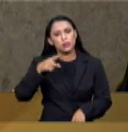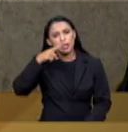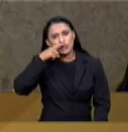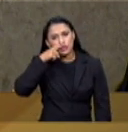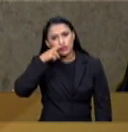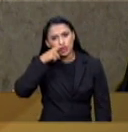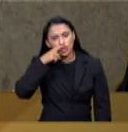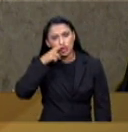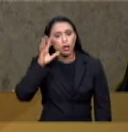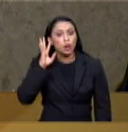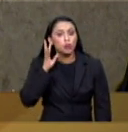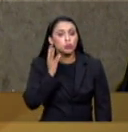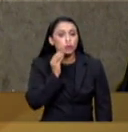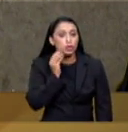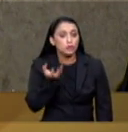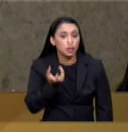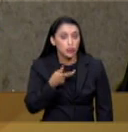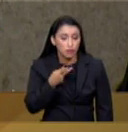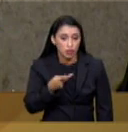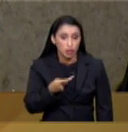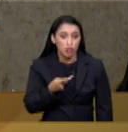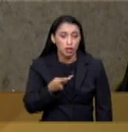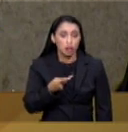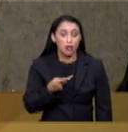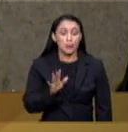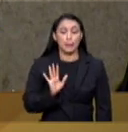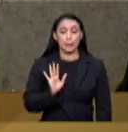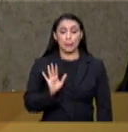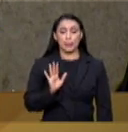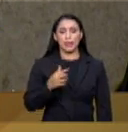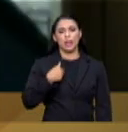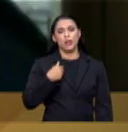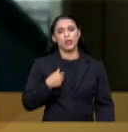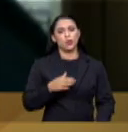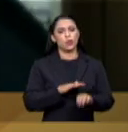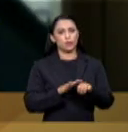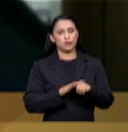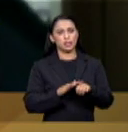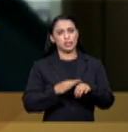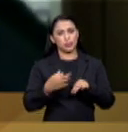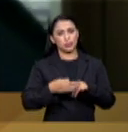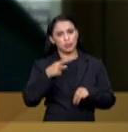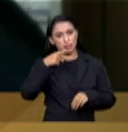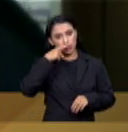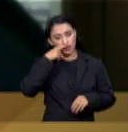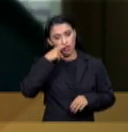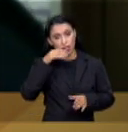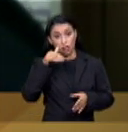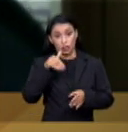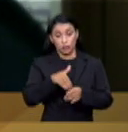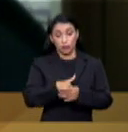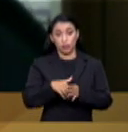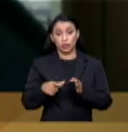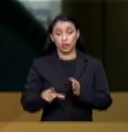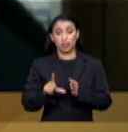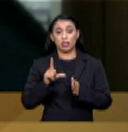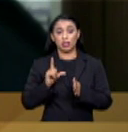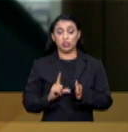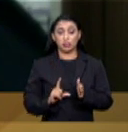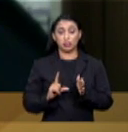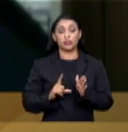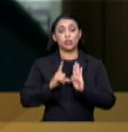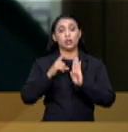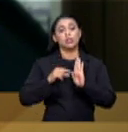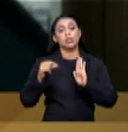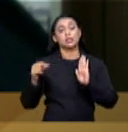ministro Toffoli? Eu até dialoguei agora com o ministro Fachin, que, como ele vota anteriormente, foi o autor de